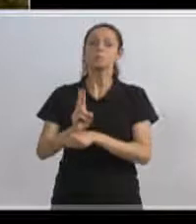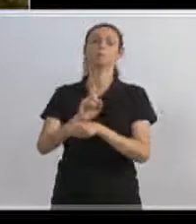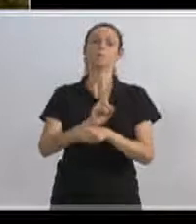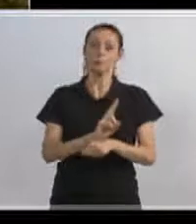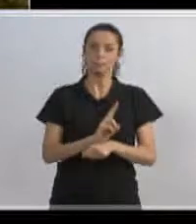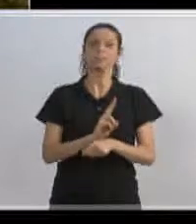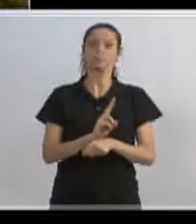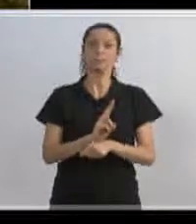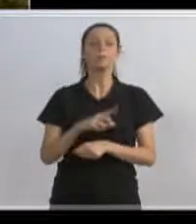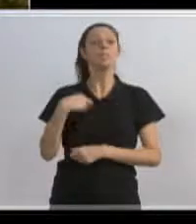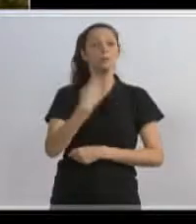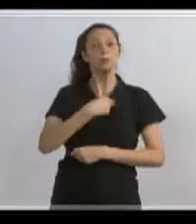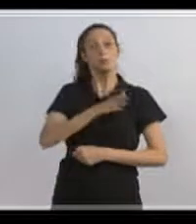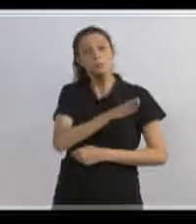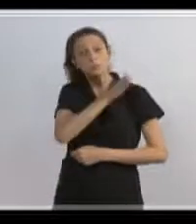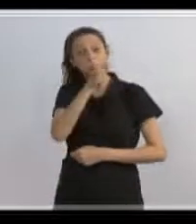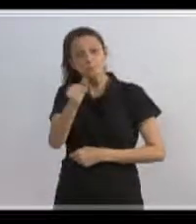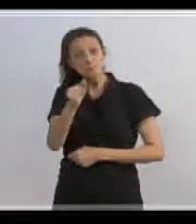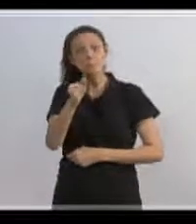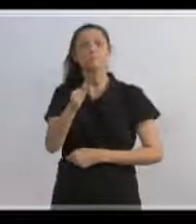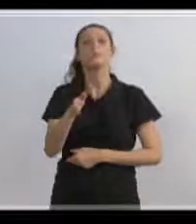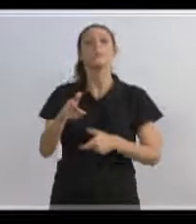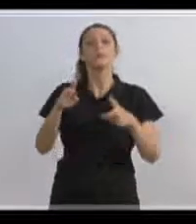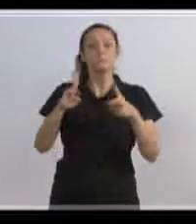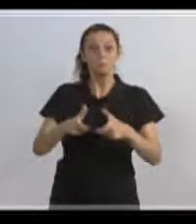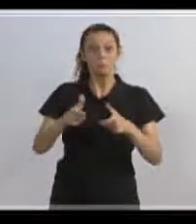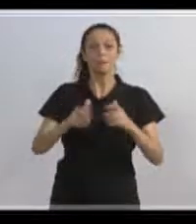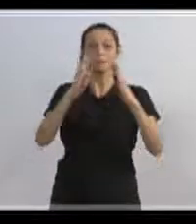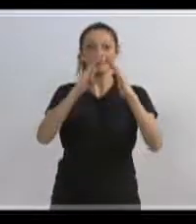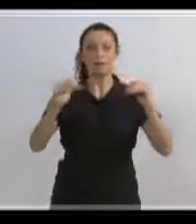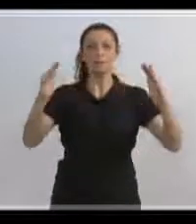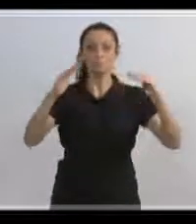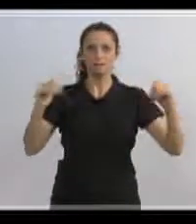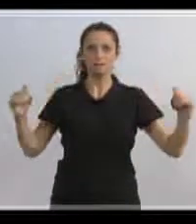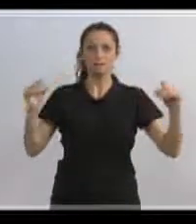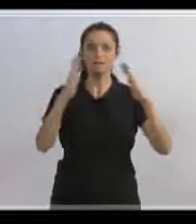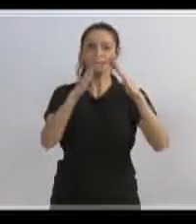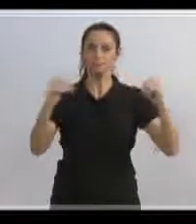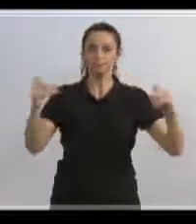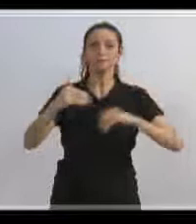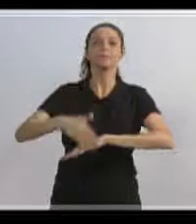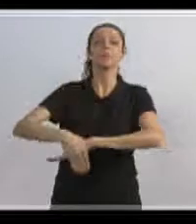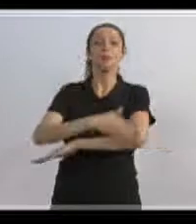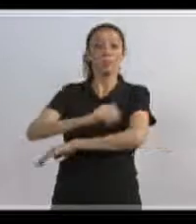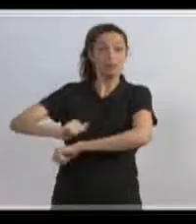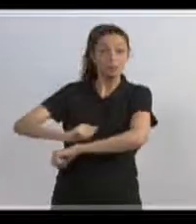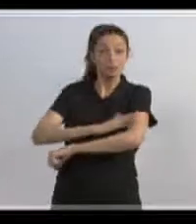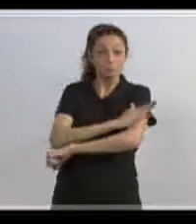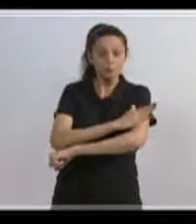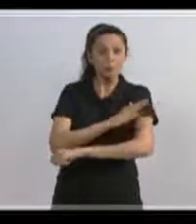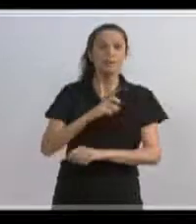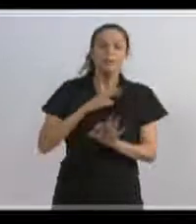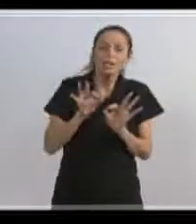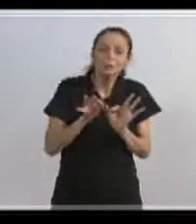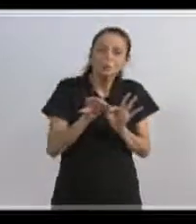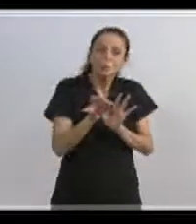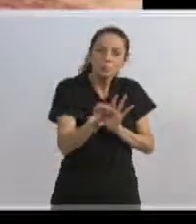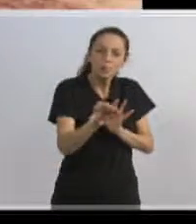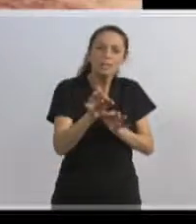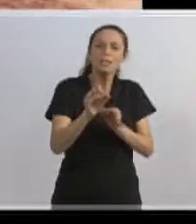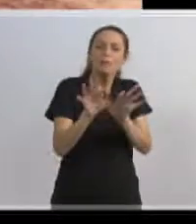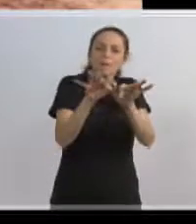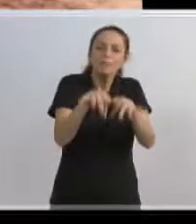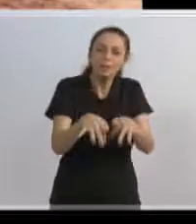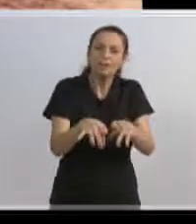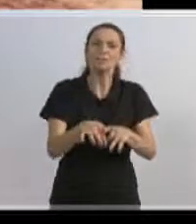vereador. Estivemos lá, onde no bairro Texto Salto avança as obras de pavimentação asfálticas do último trecho da Bernardo Scheidmantel.